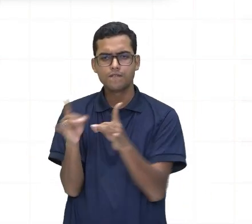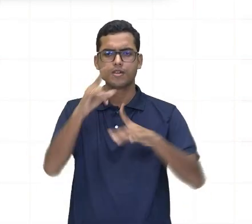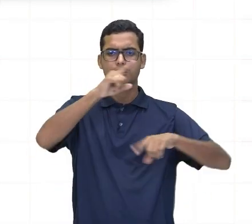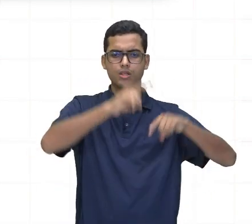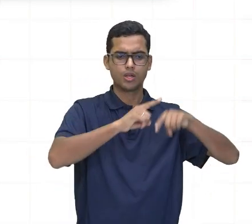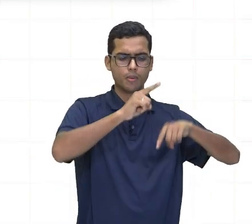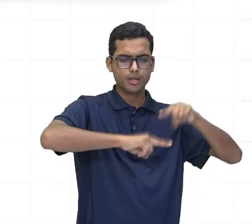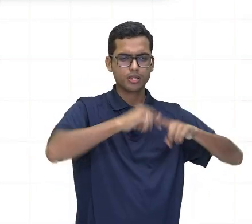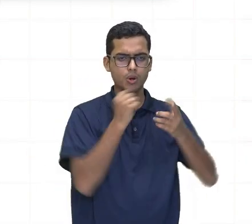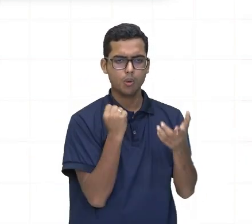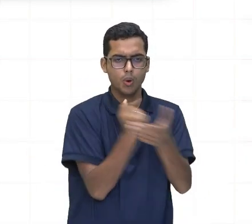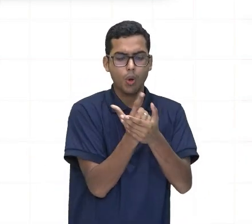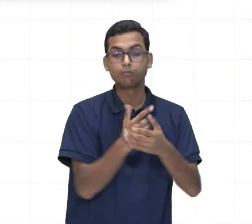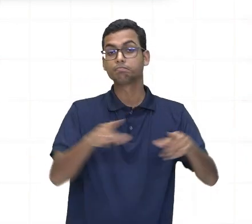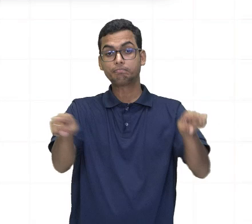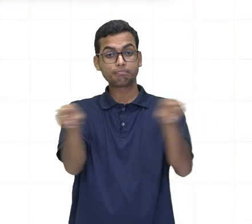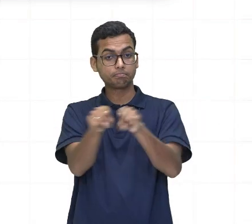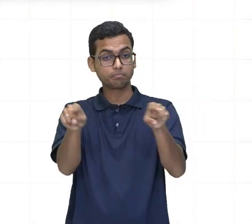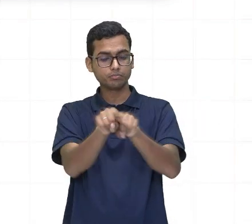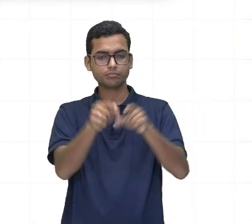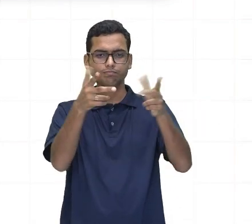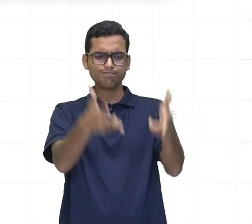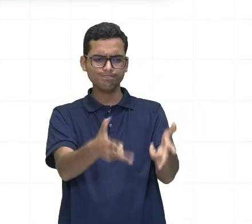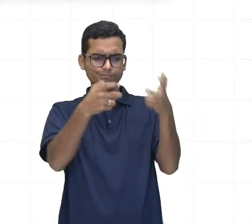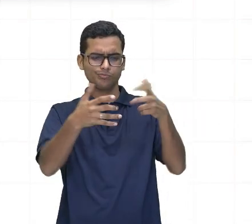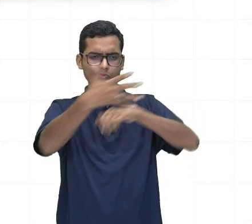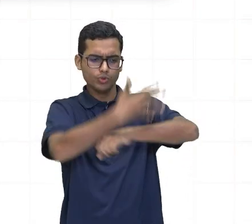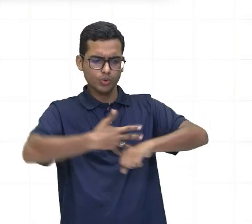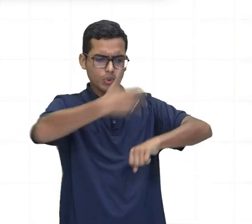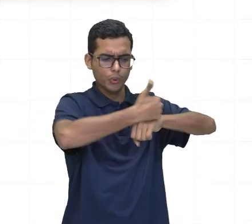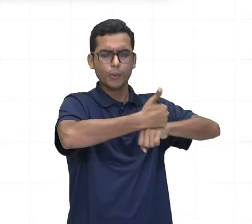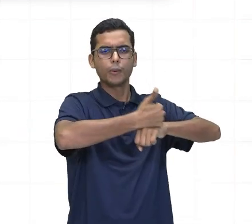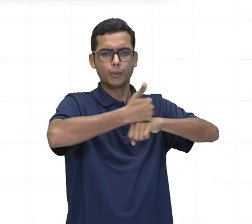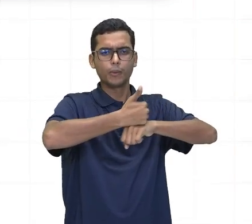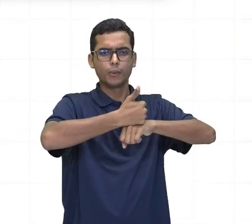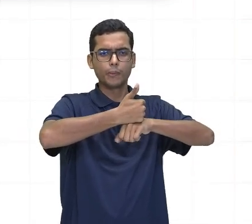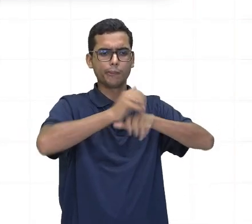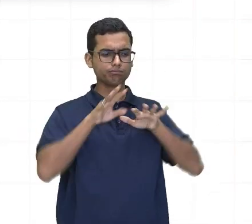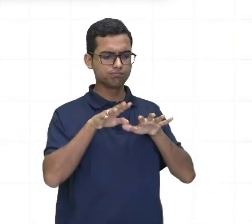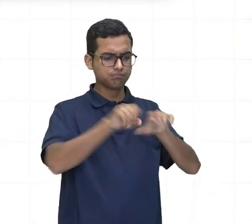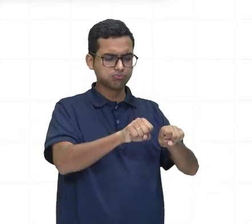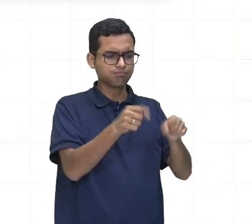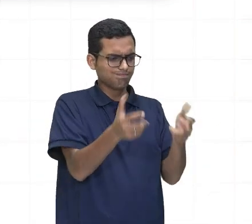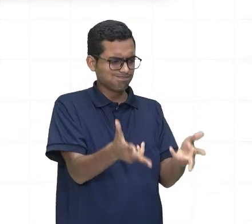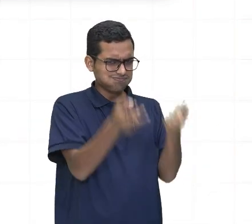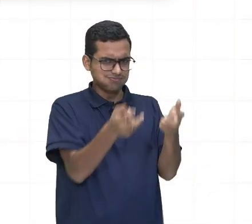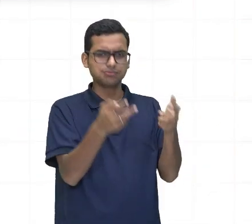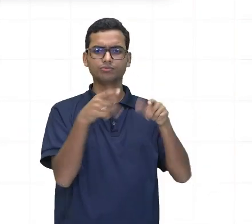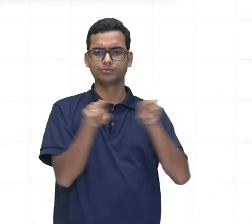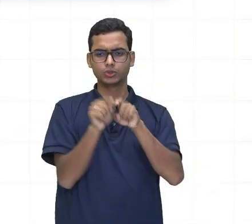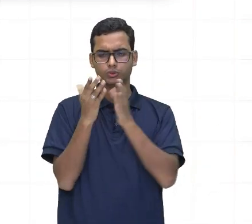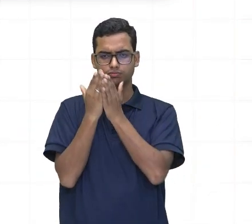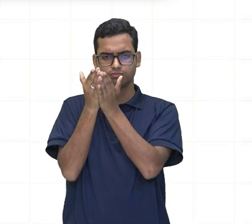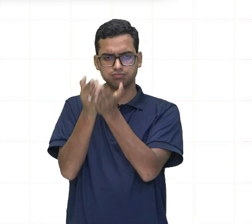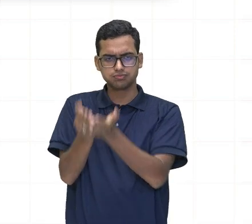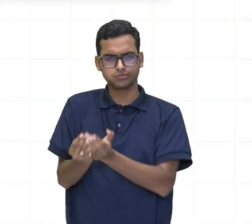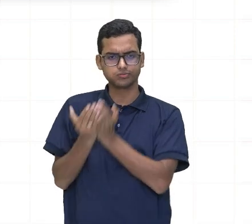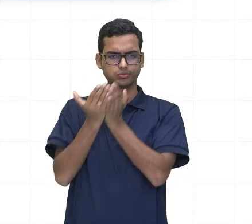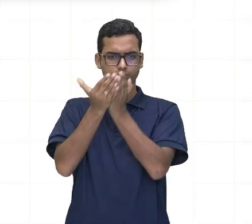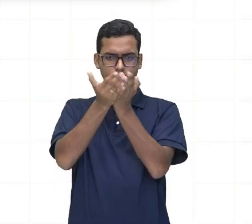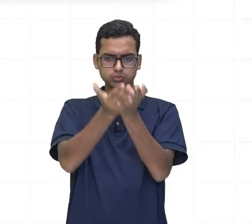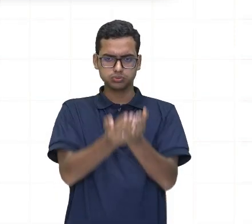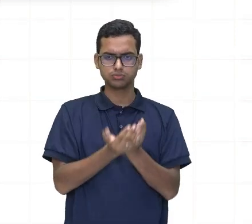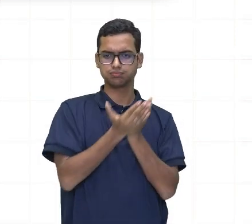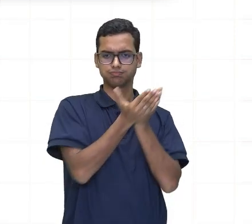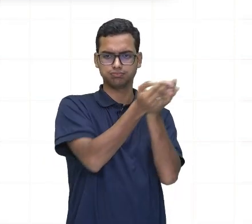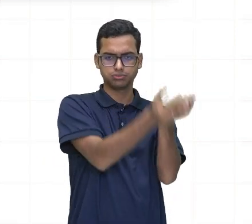também de explorações coloniais, né, entre esses povos, e por já ser uma área bem conhecida